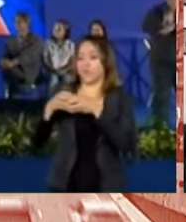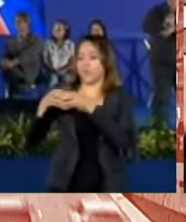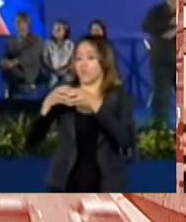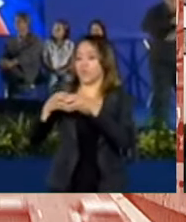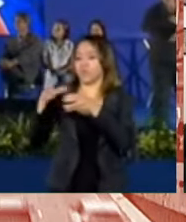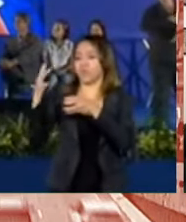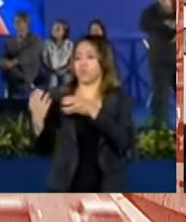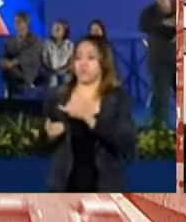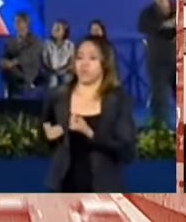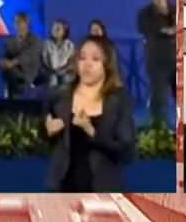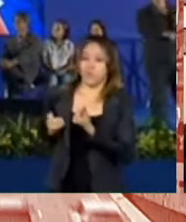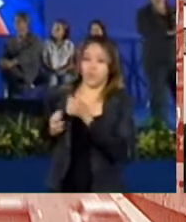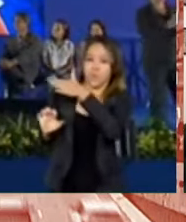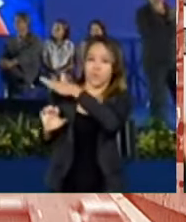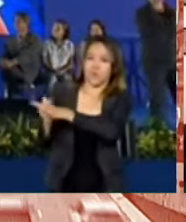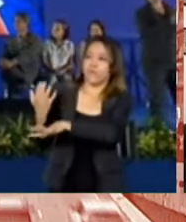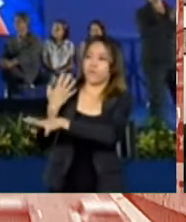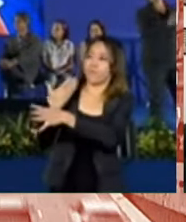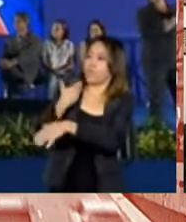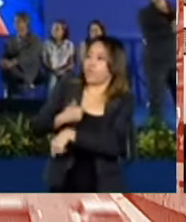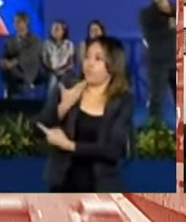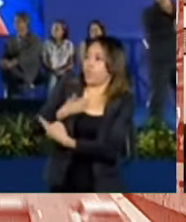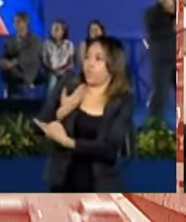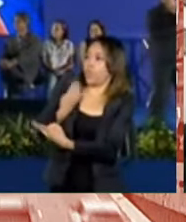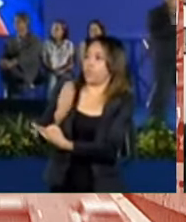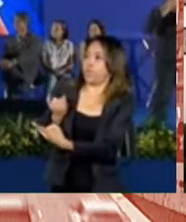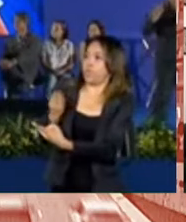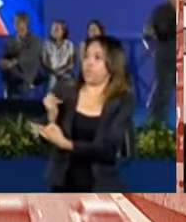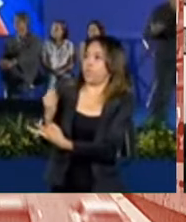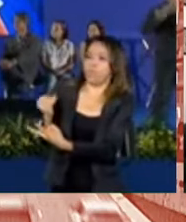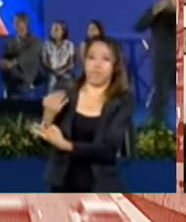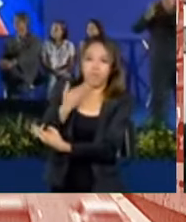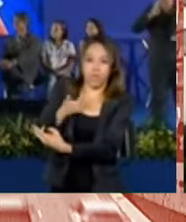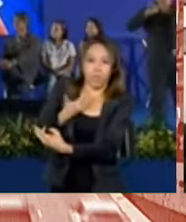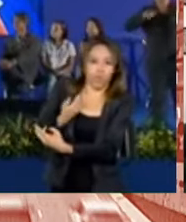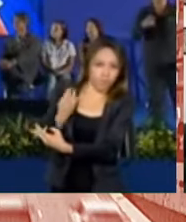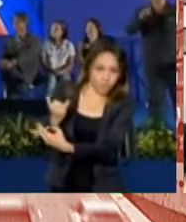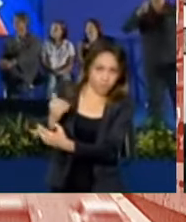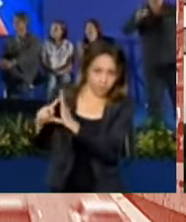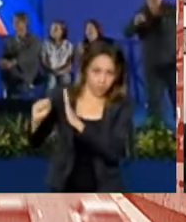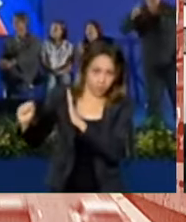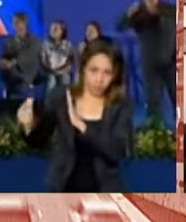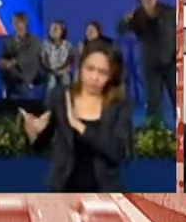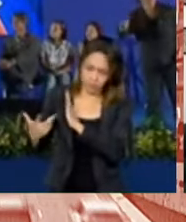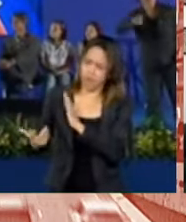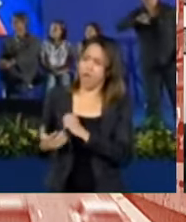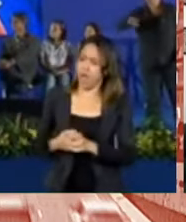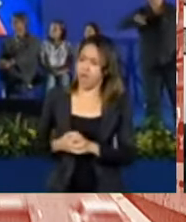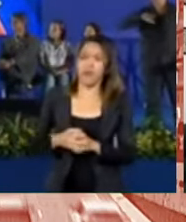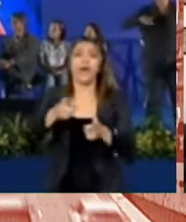Lula, o estadista, né, que pensa Brasil, né, não é a mesquinharia que foi a mesquinharia do Bolsonaro,